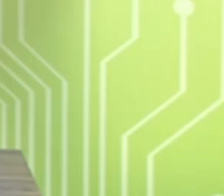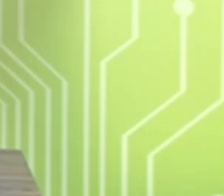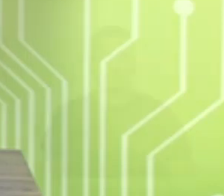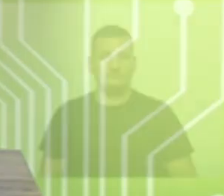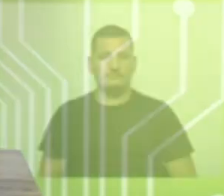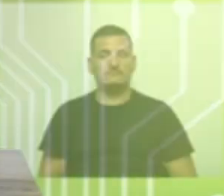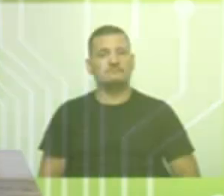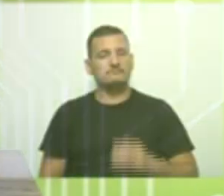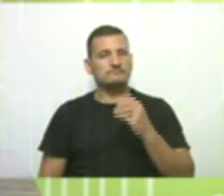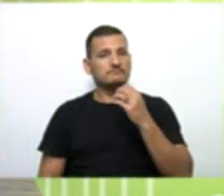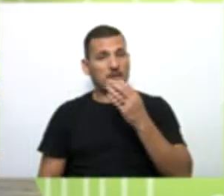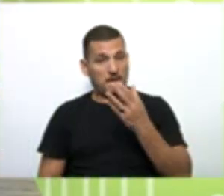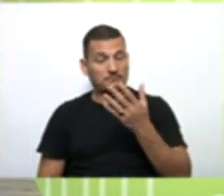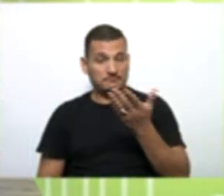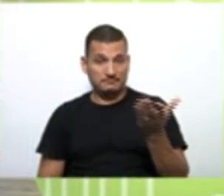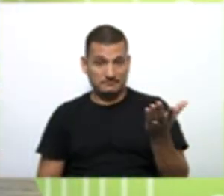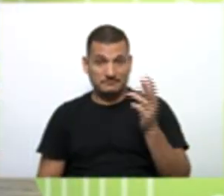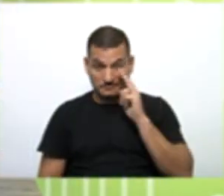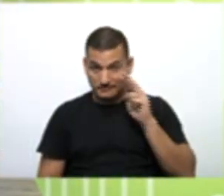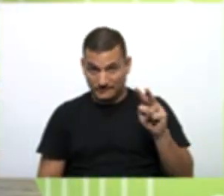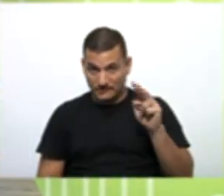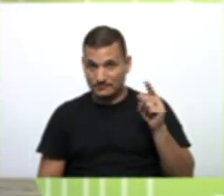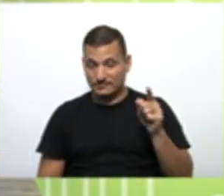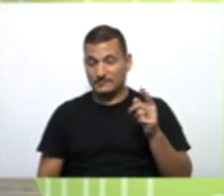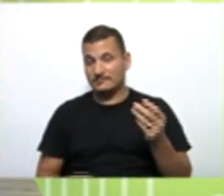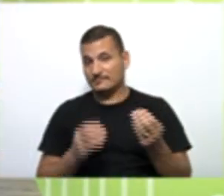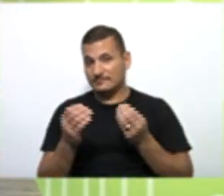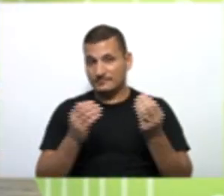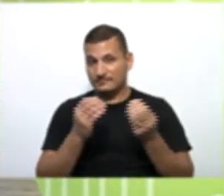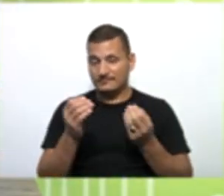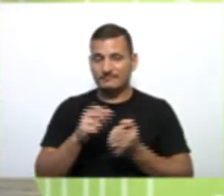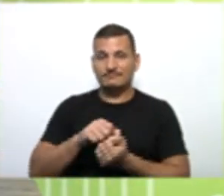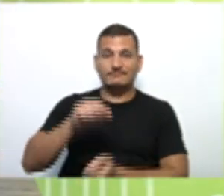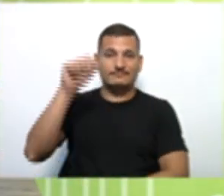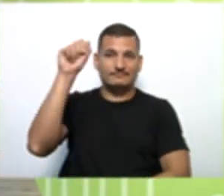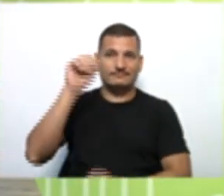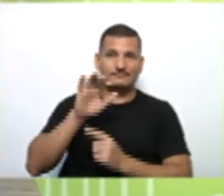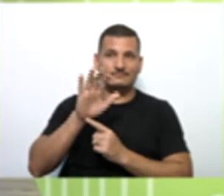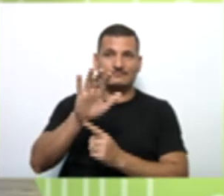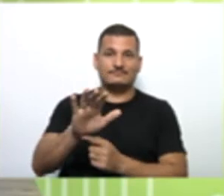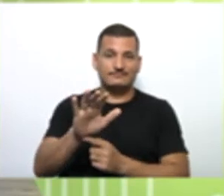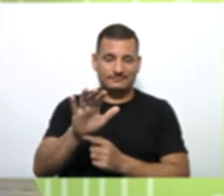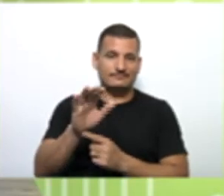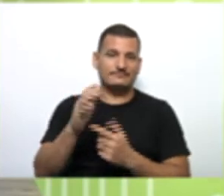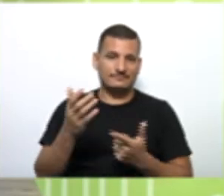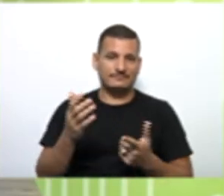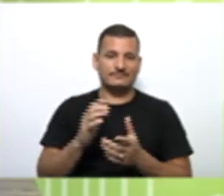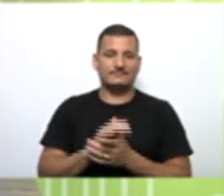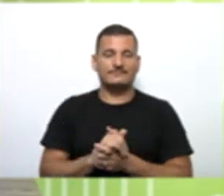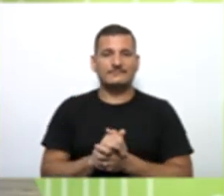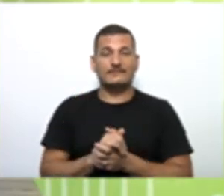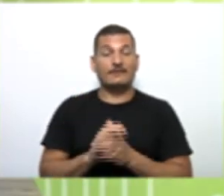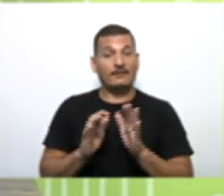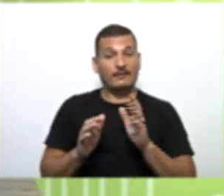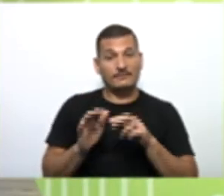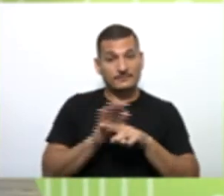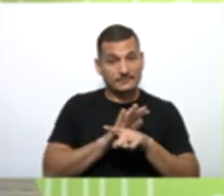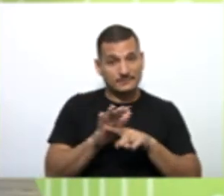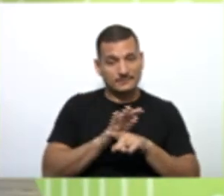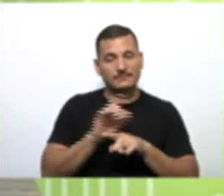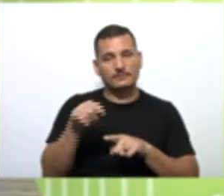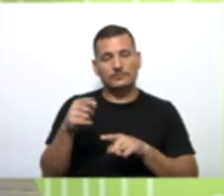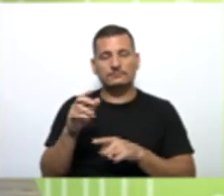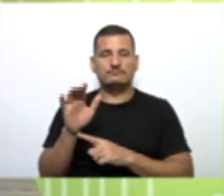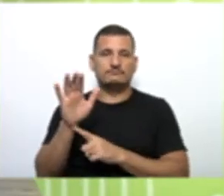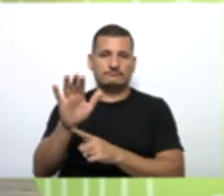Muito bem, vocês viram aí na nossa externa, bastante ilustrativa, como é a exposição de um banner, que é resultado de uma pesquisa e